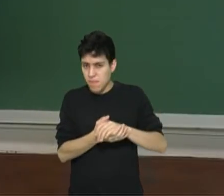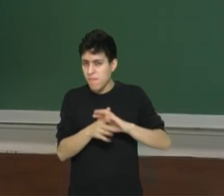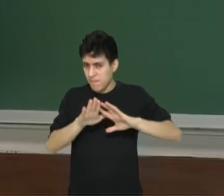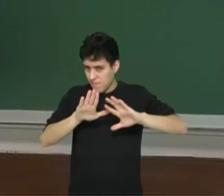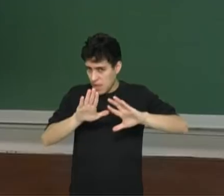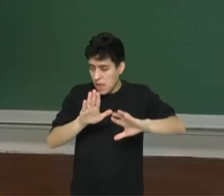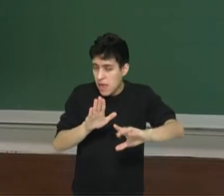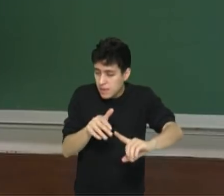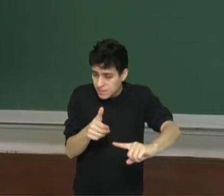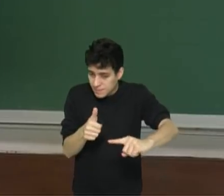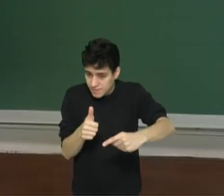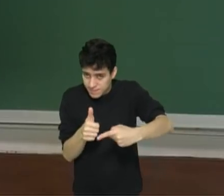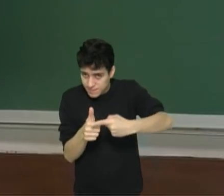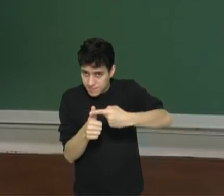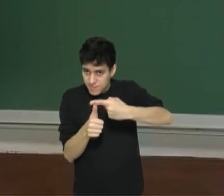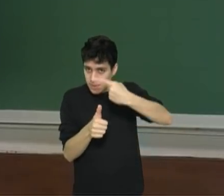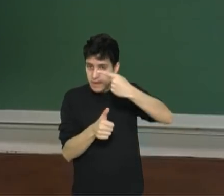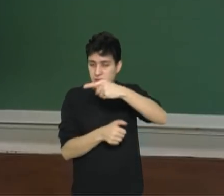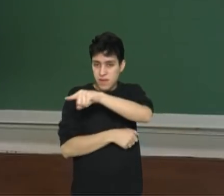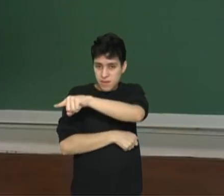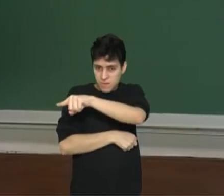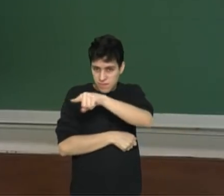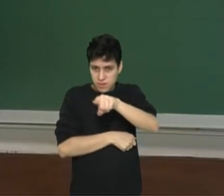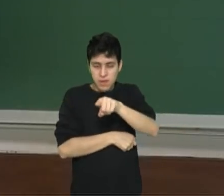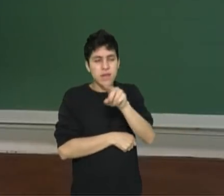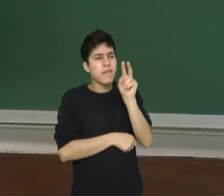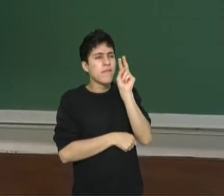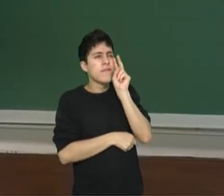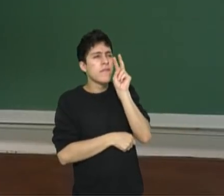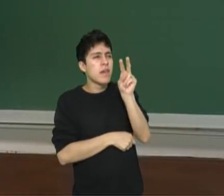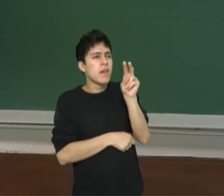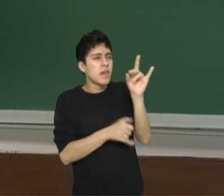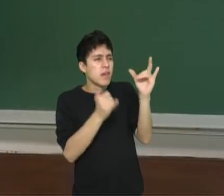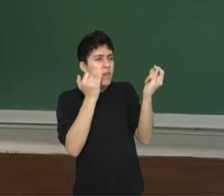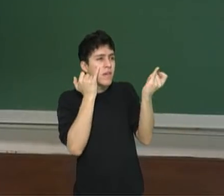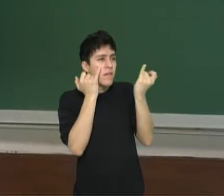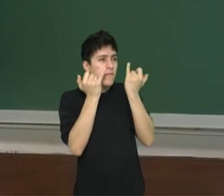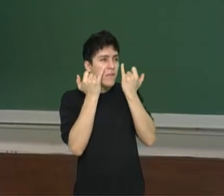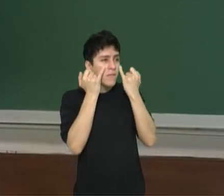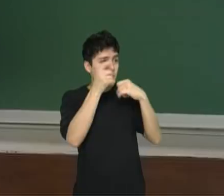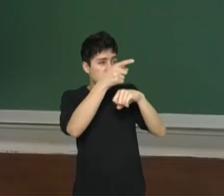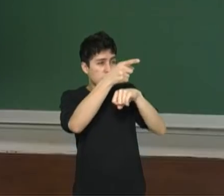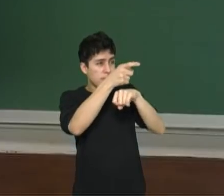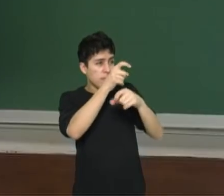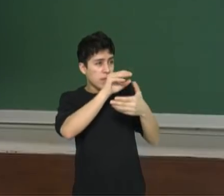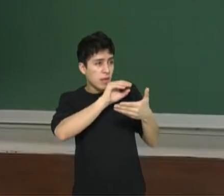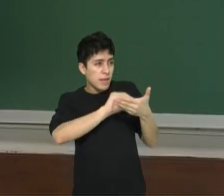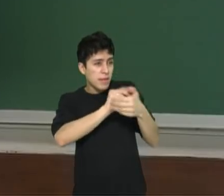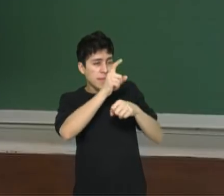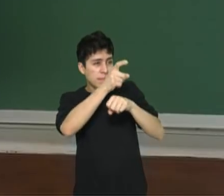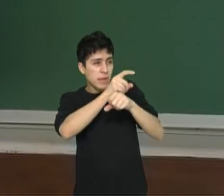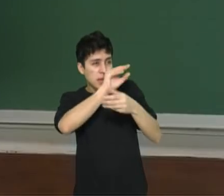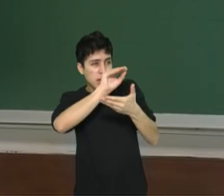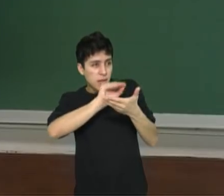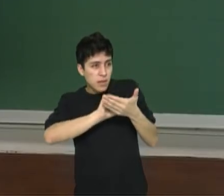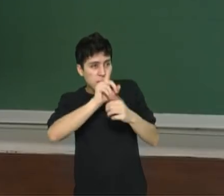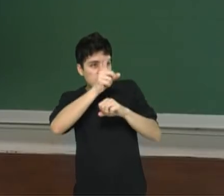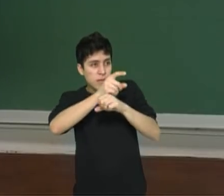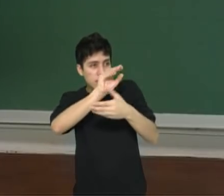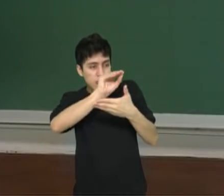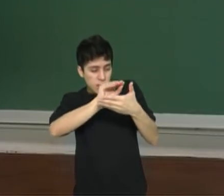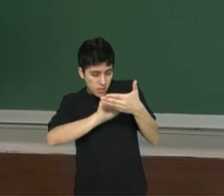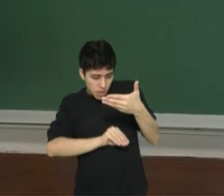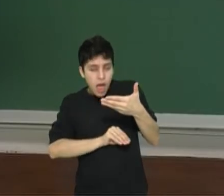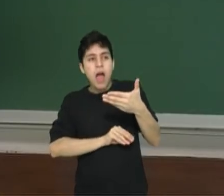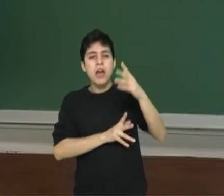Mas é super importante, faça o levantamento dos dados, tá? Analise e interprete o problema. Então, ele